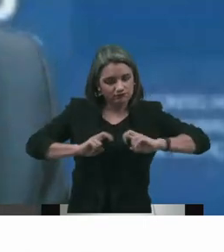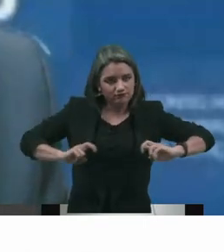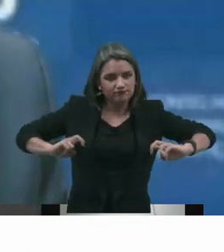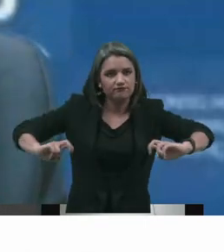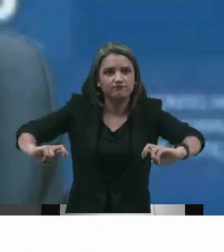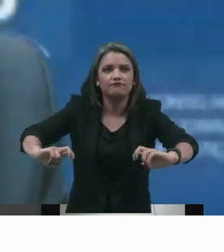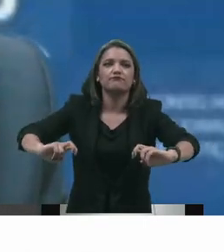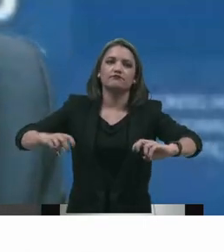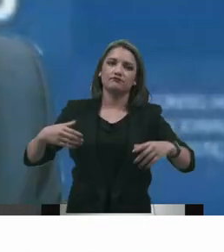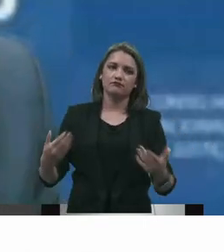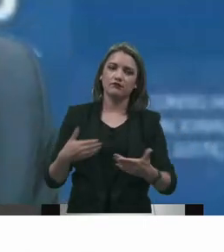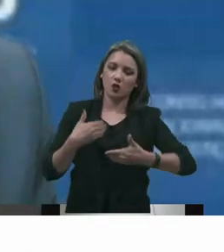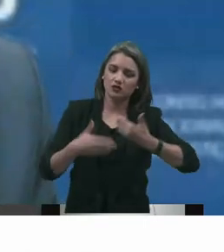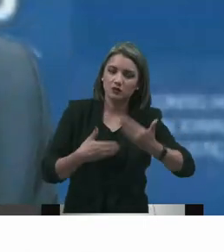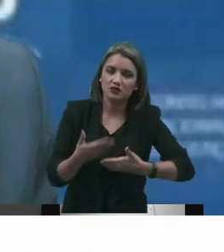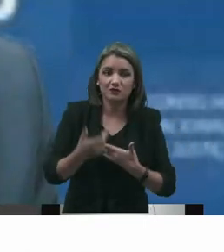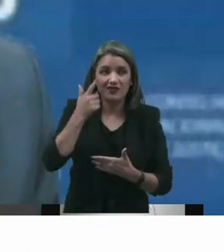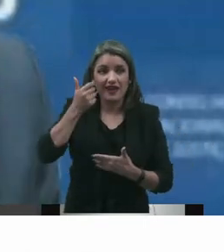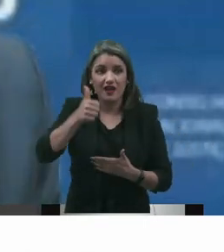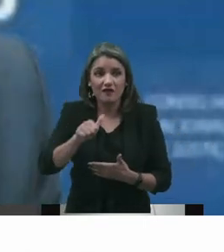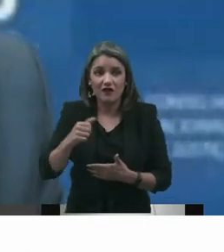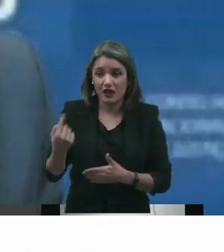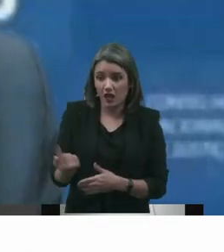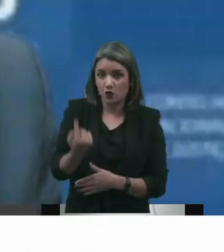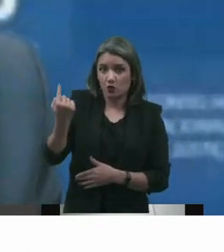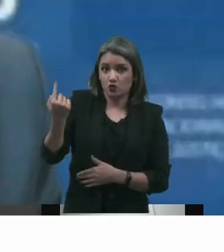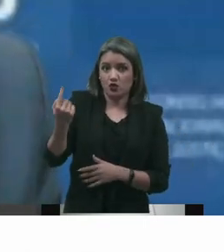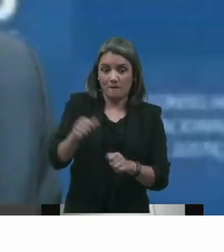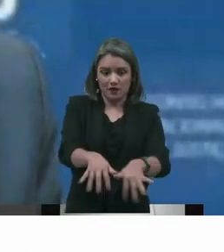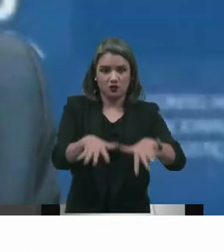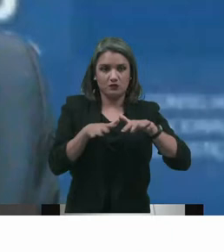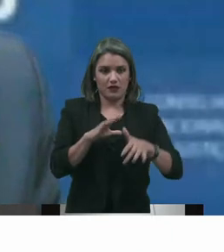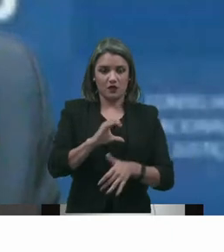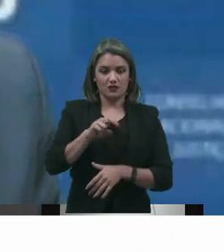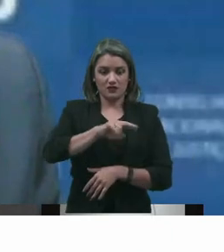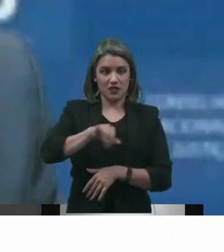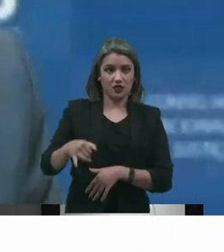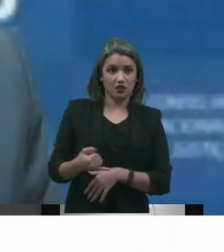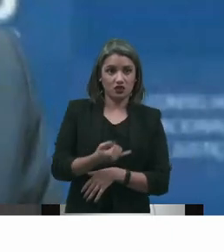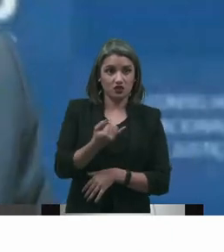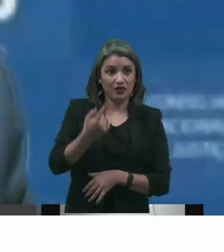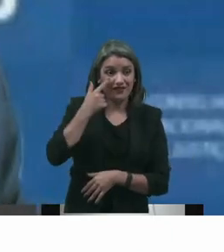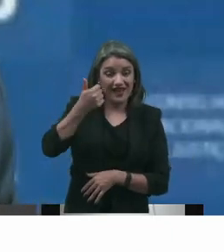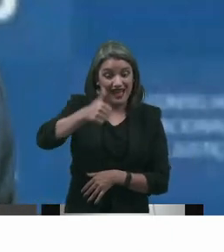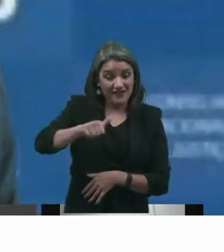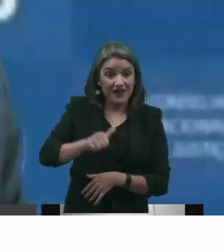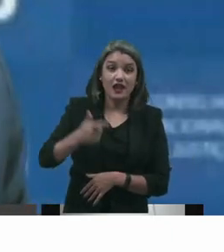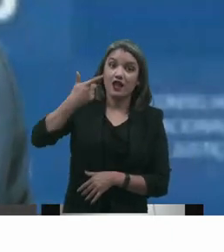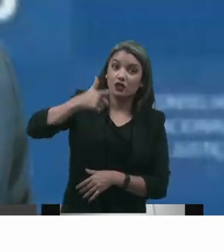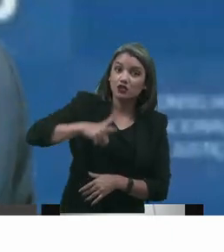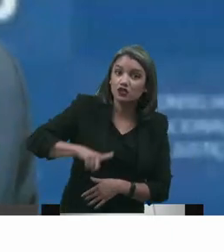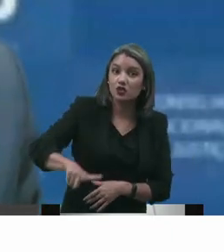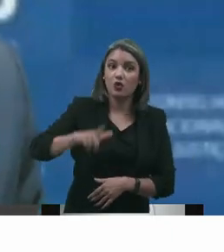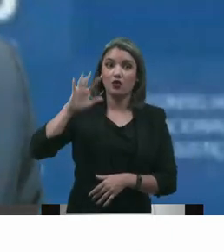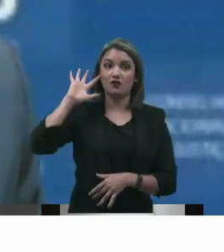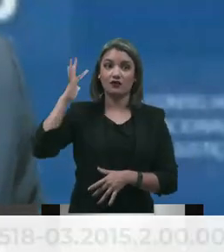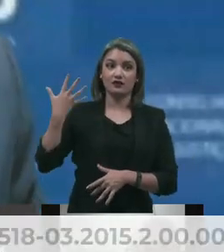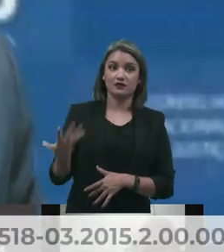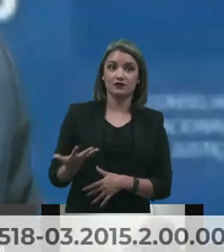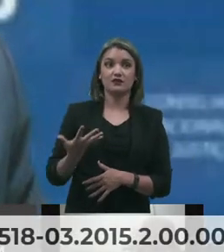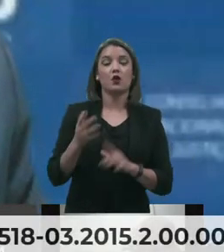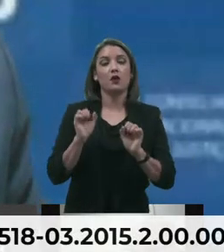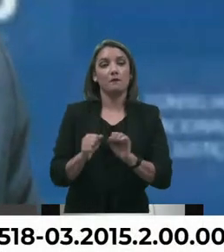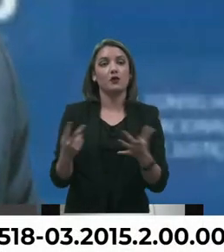o procedimento tenha sido avaliado de forma singular, o plenário do CNJ reavaliará o deciso, que poderá